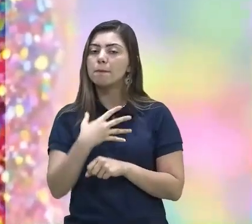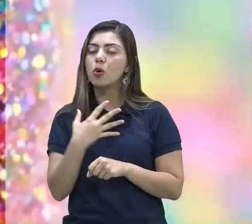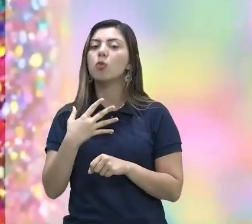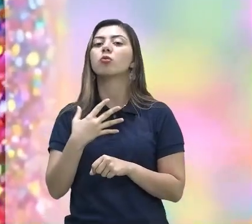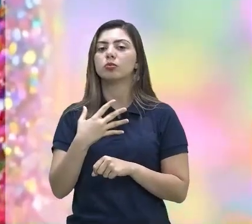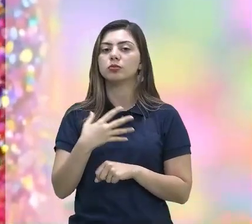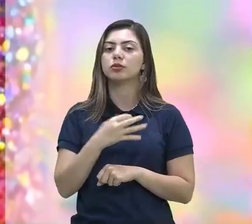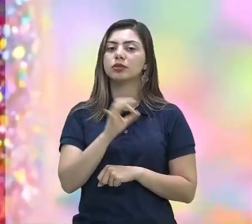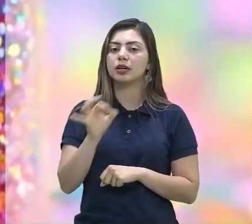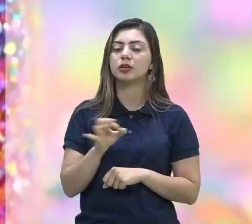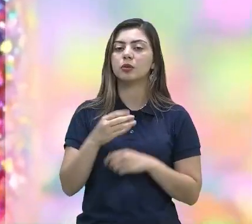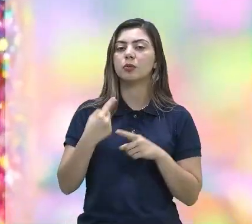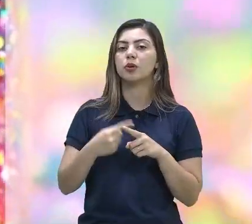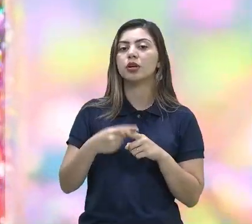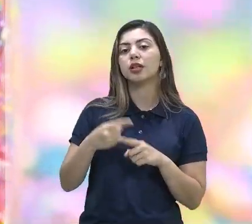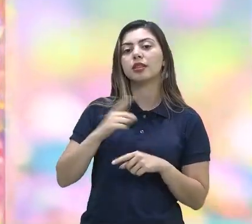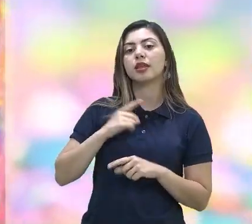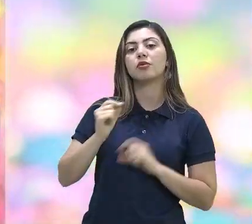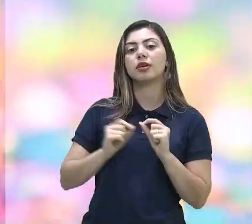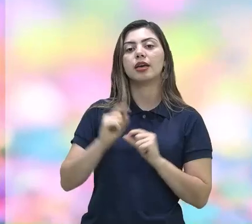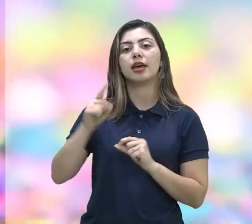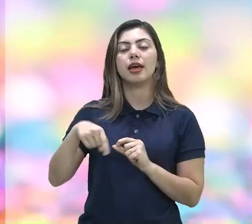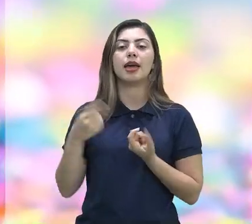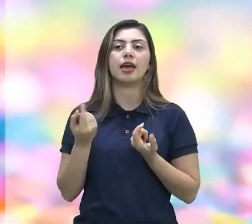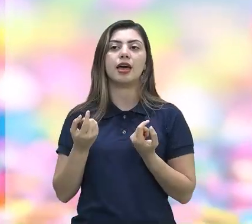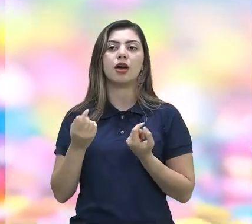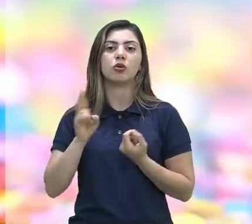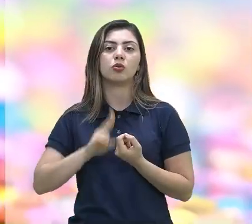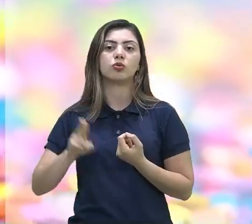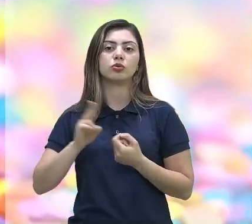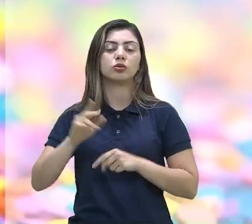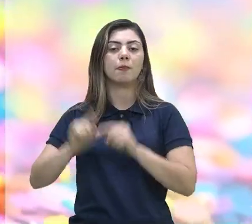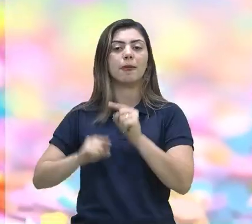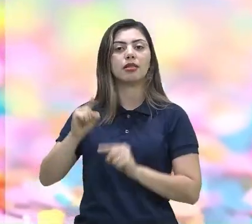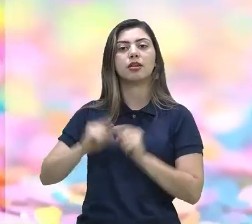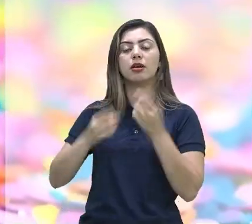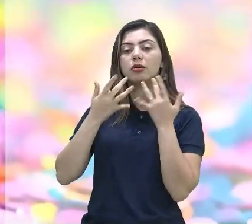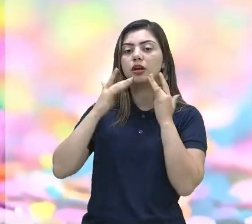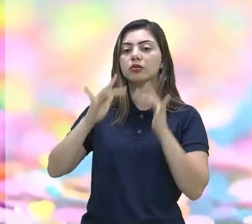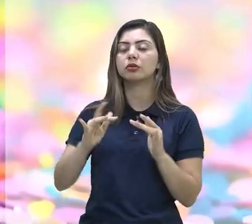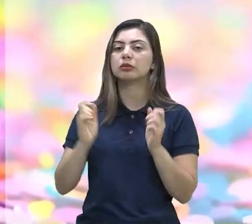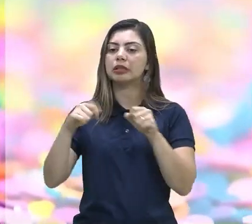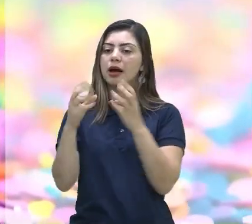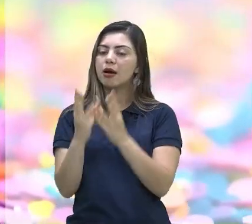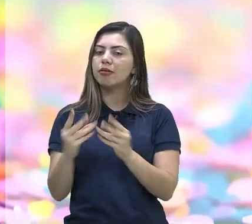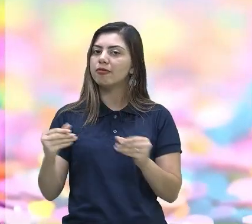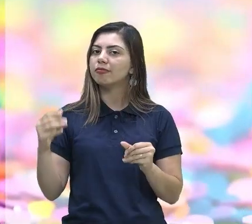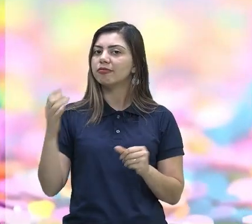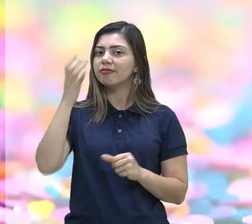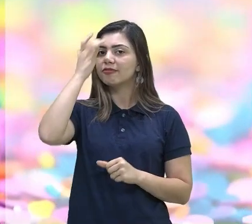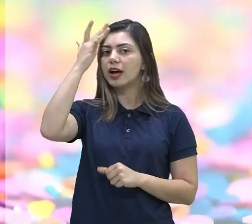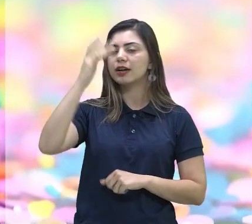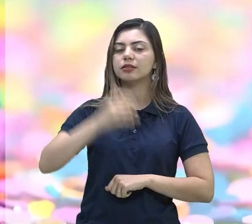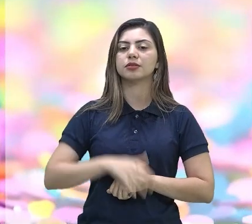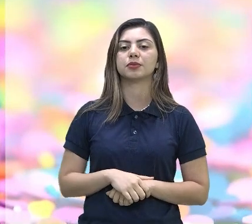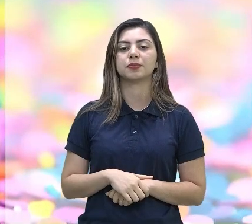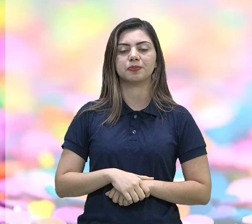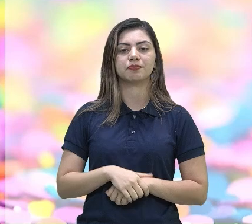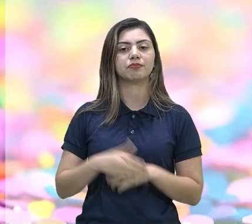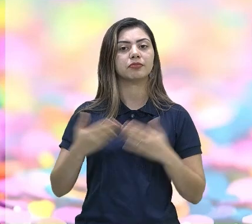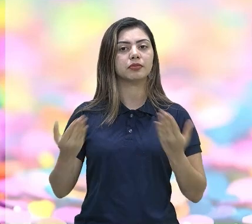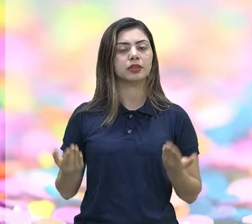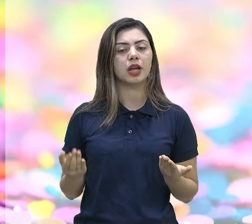feito com materiais naturais que se decompõem no meio ambiente. Ele faz parte de